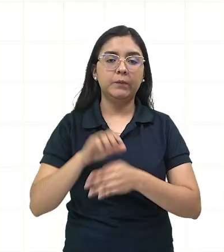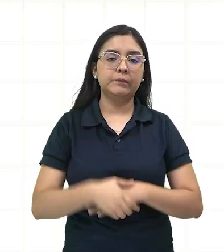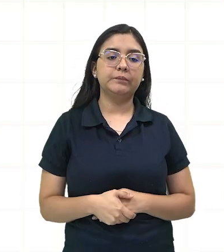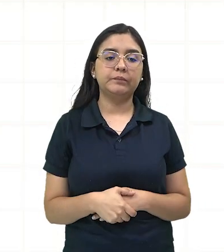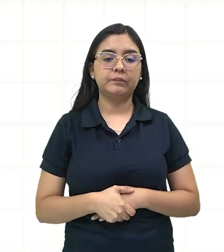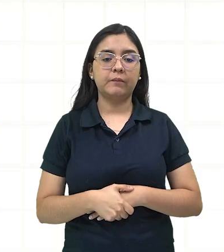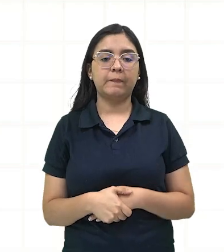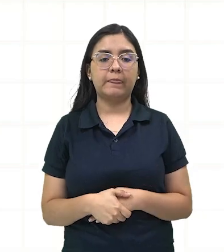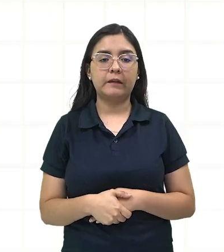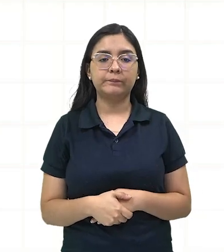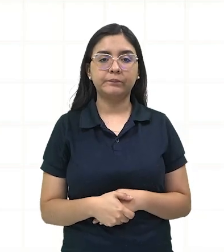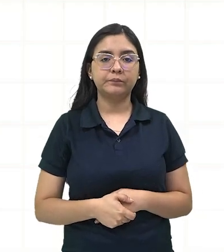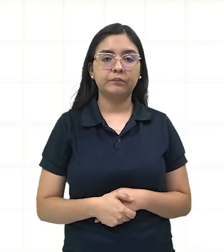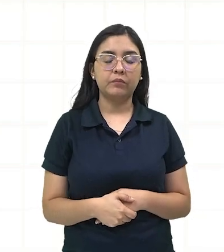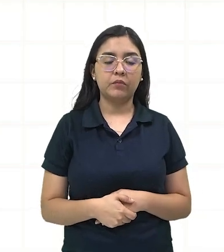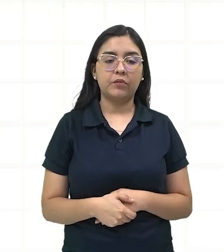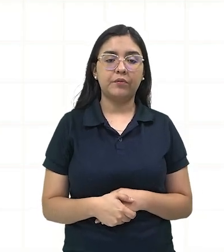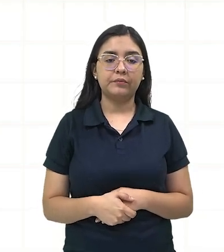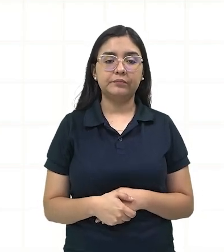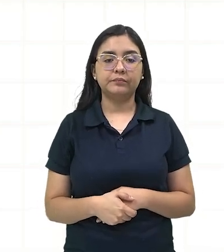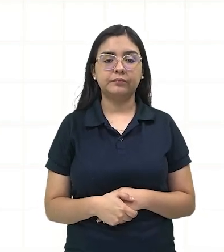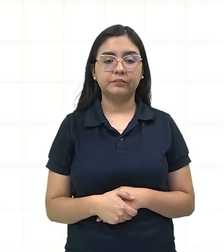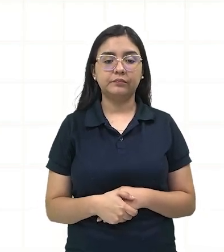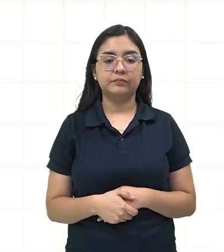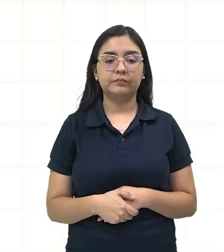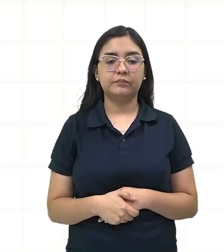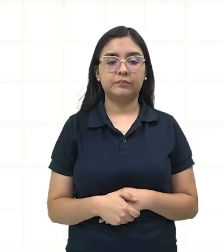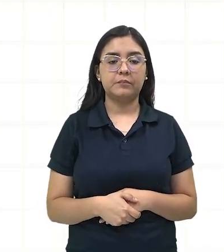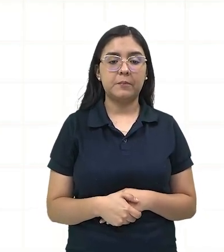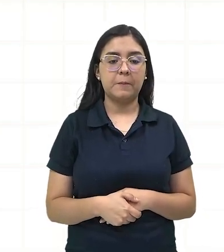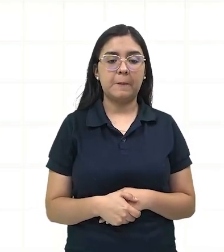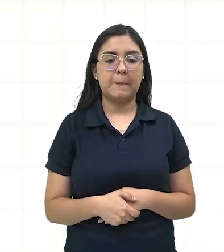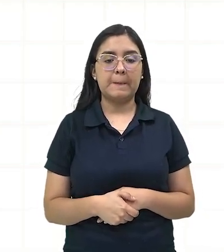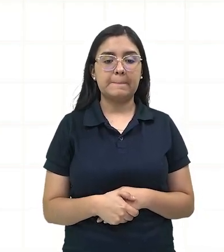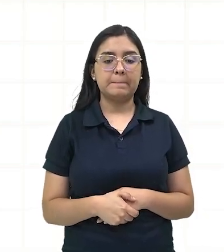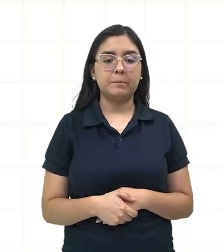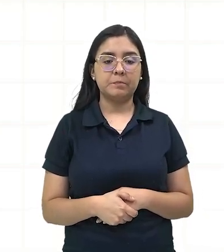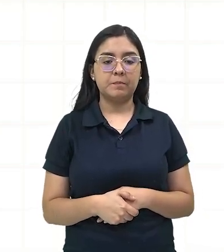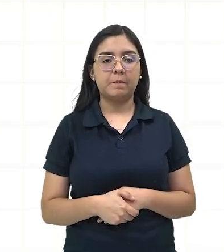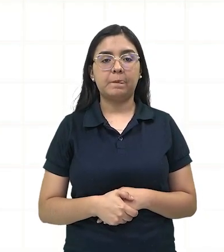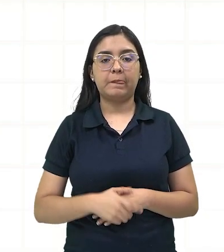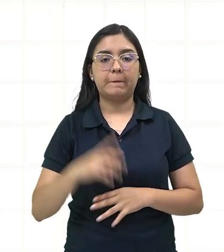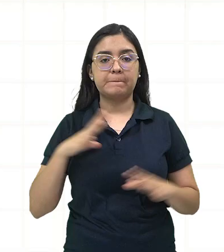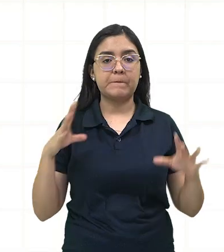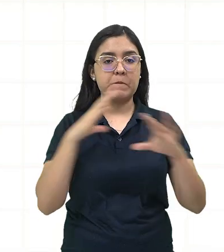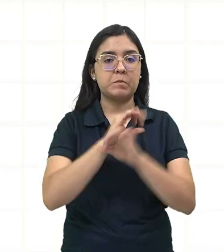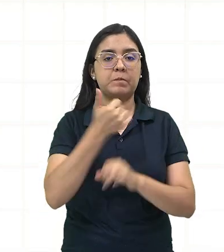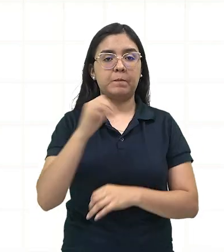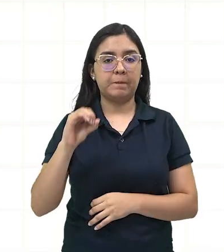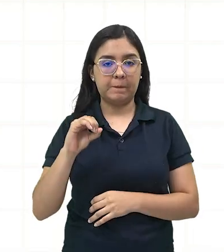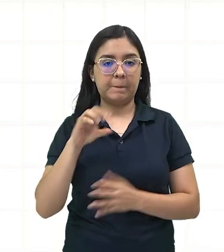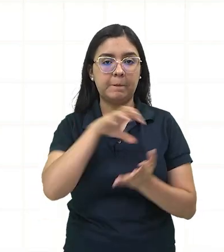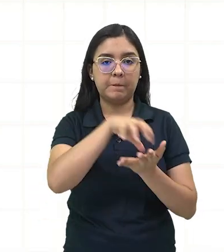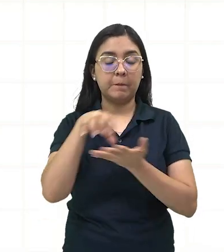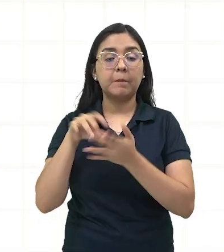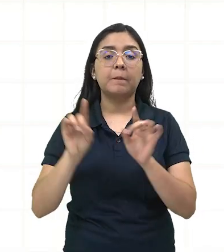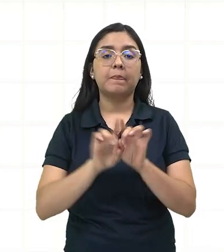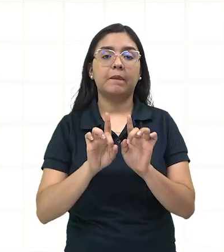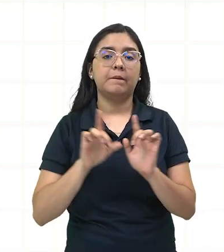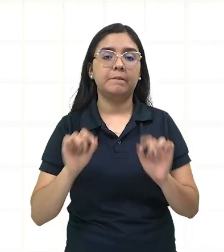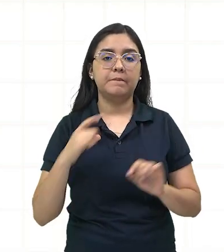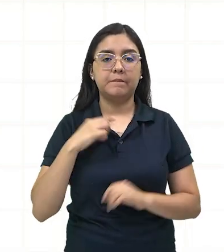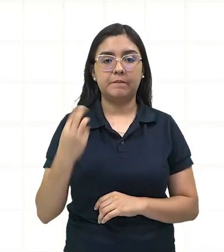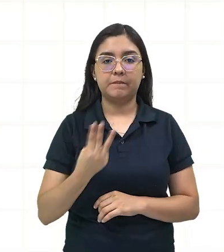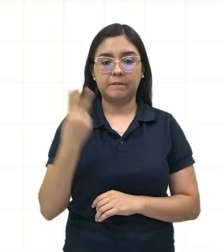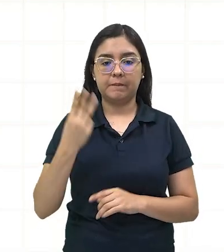Manitoba, Ontário, Quebec, Terra Nova e Labrador. Então são 10 províncias e tem ainda